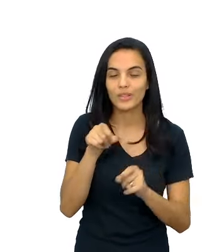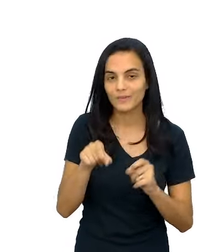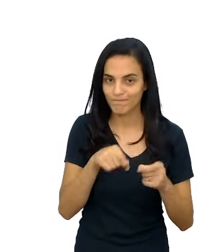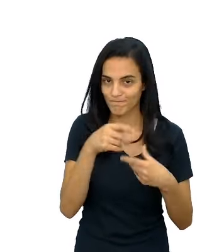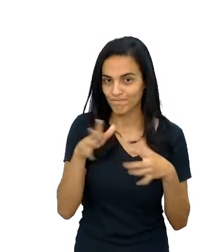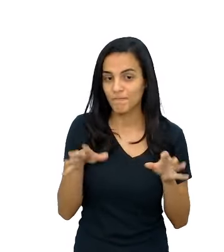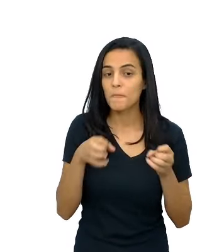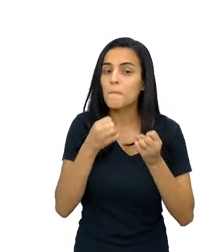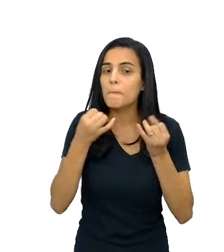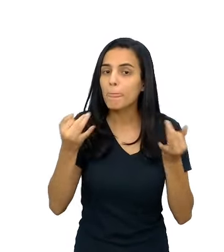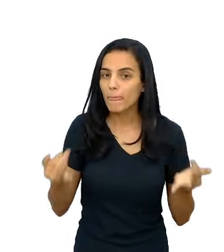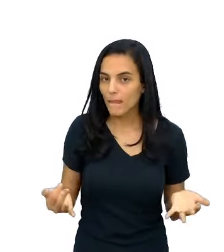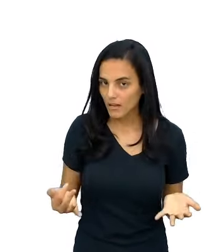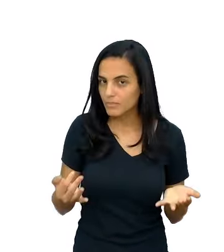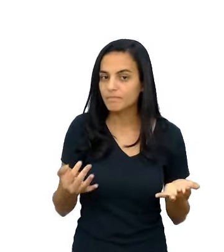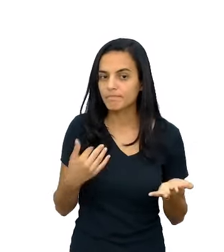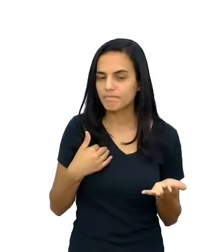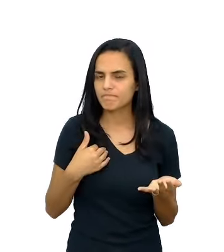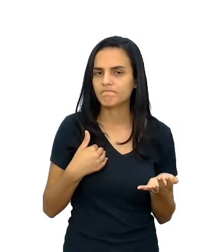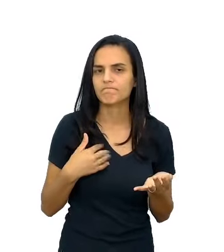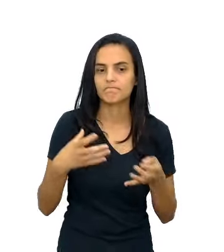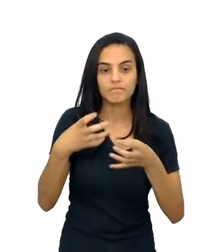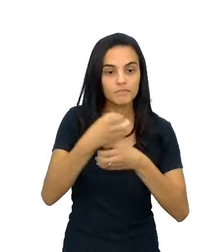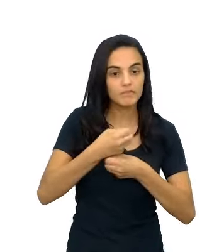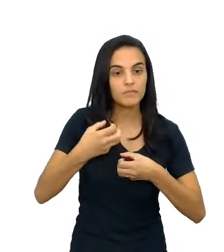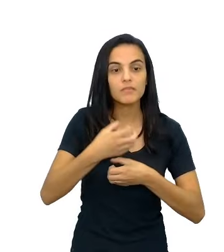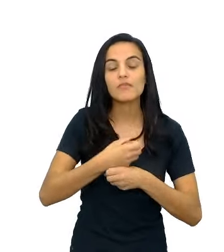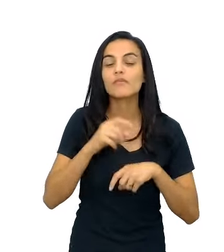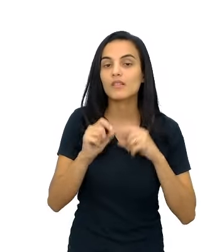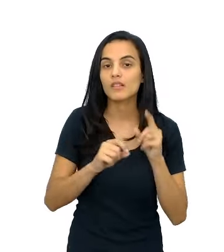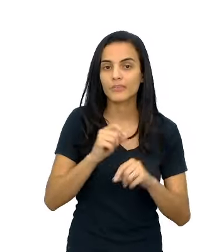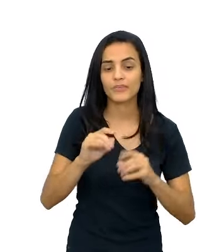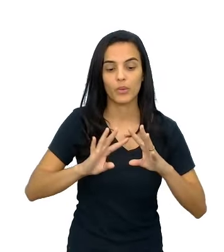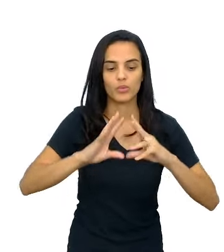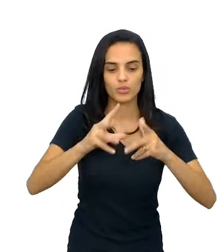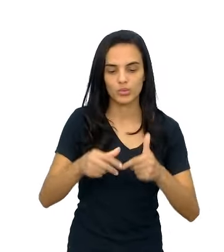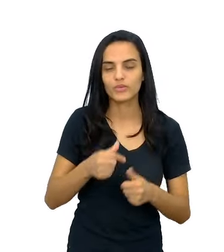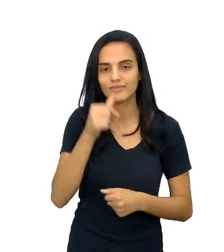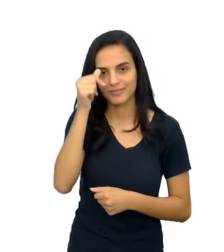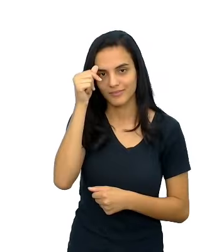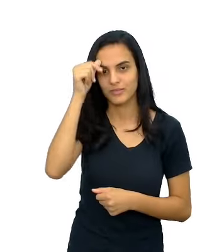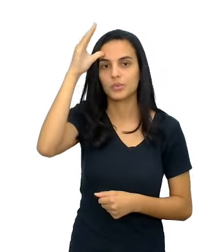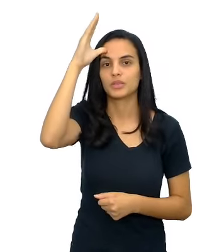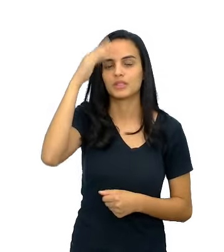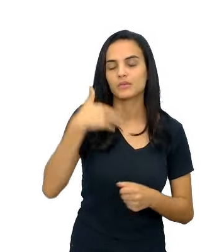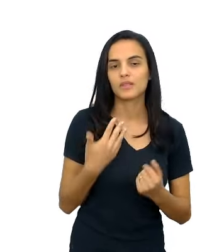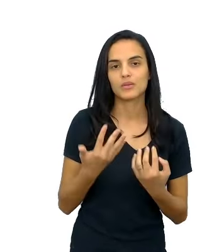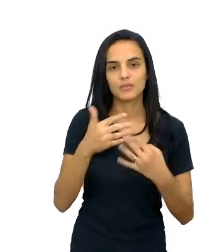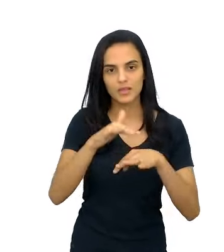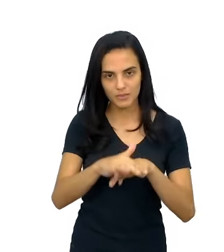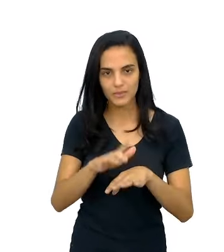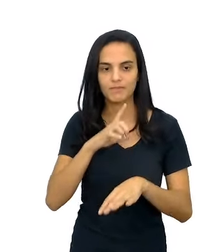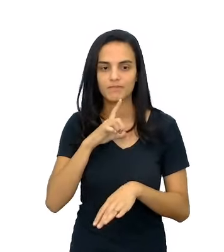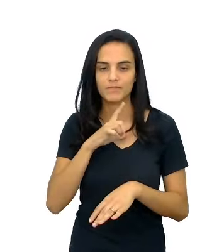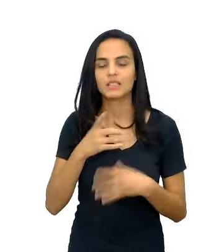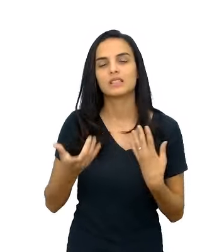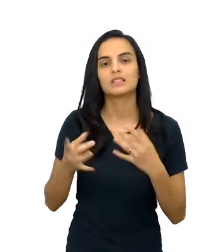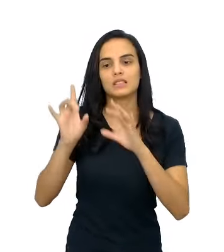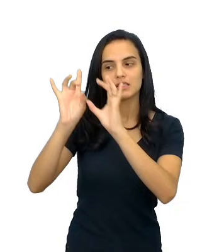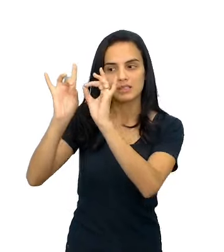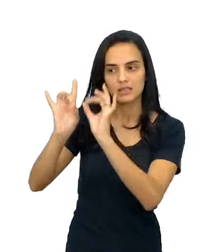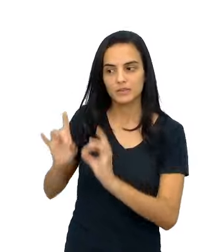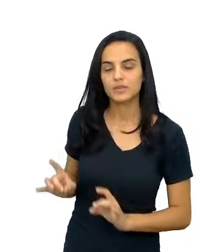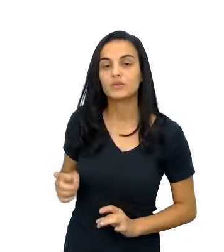Qual é esse teorema da proporcionalidade, né? Então, são todos conhecimentos matemáticos, né?